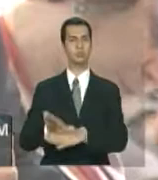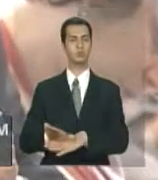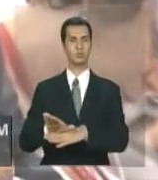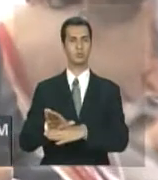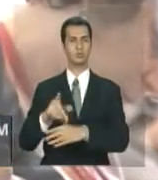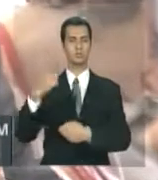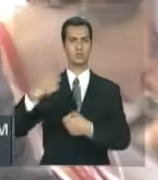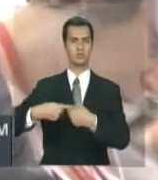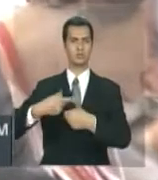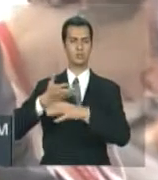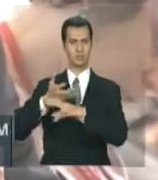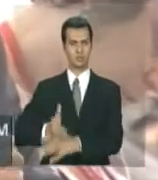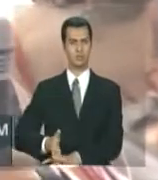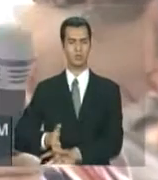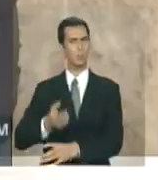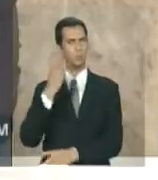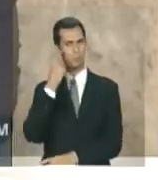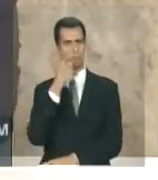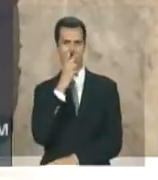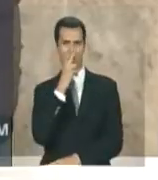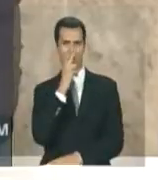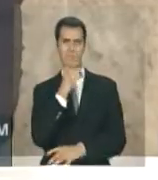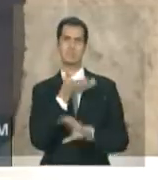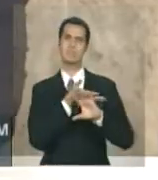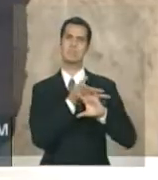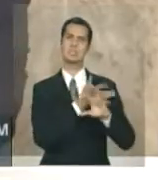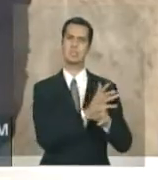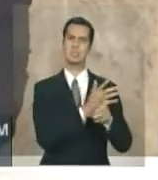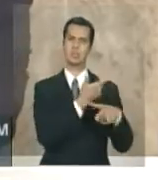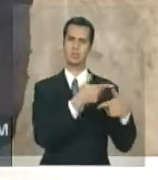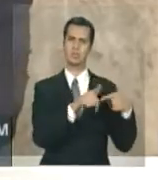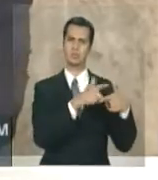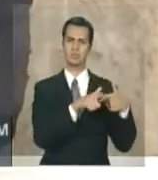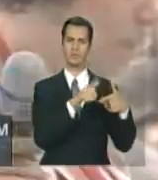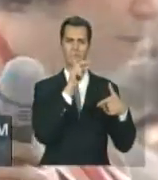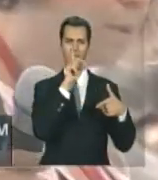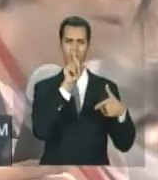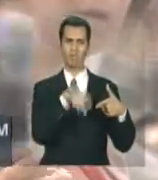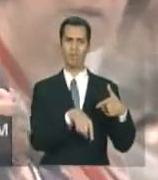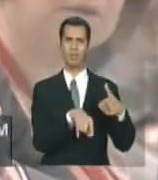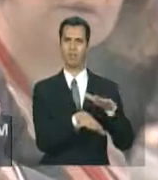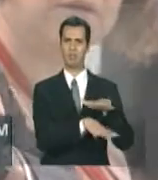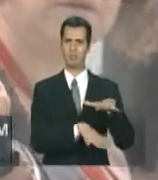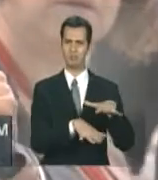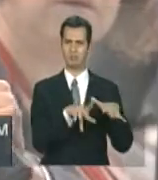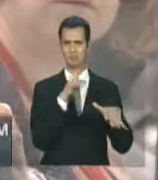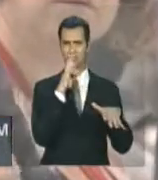questão da seca não ficou para segundo plano? Eu não entendi. A questão da seca...